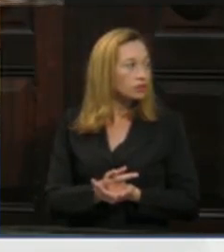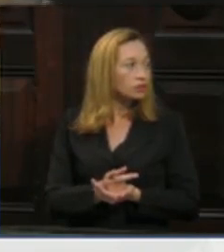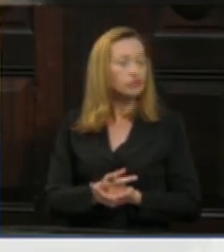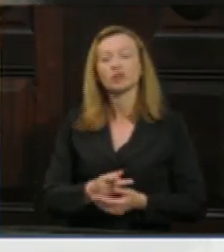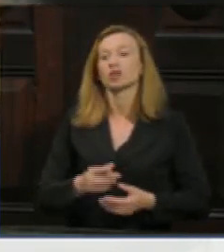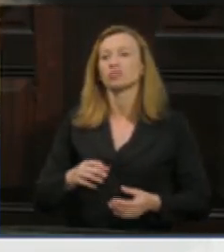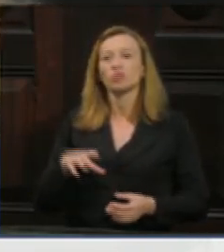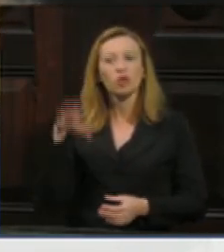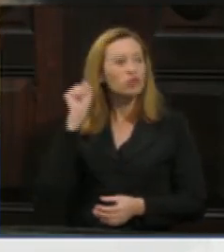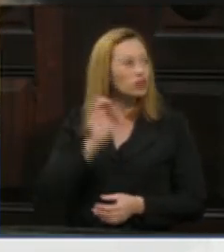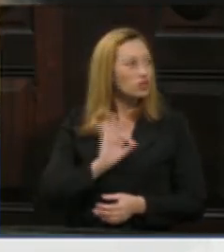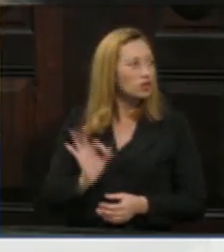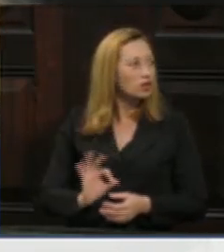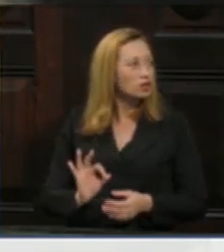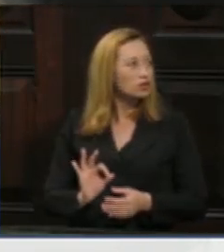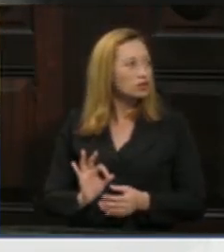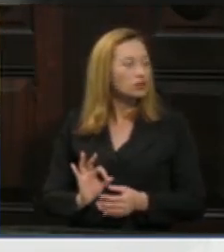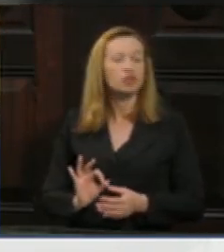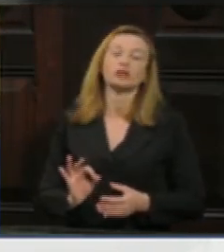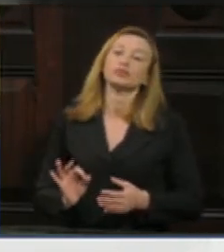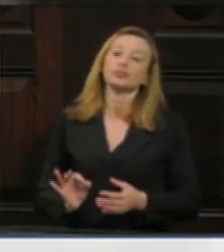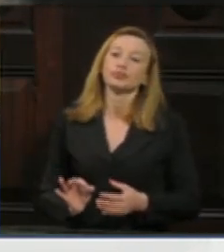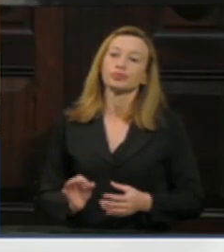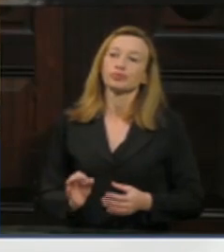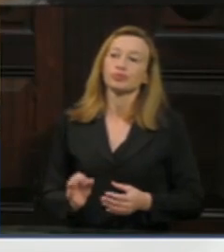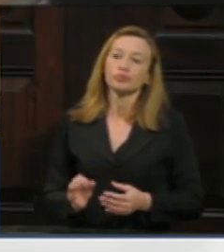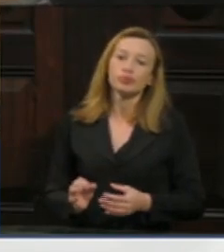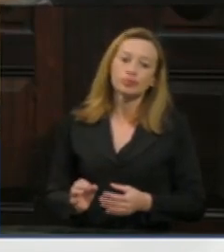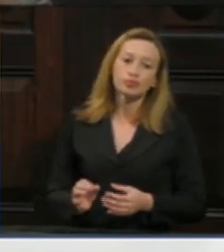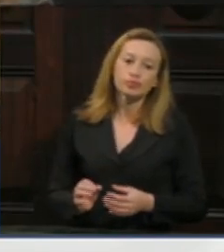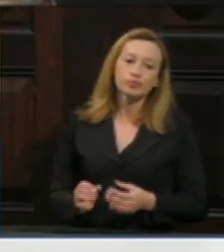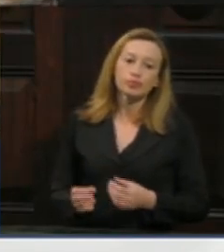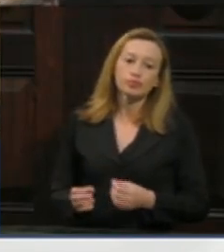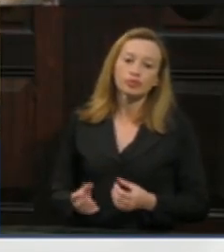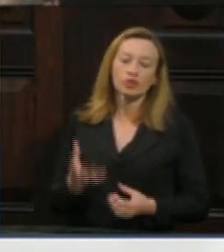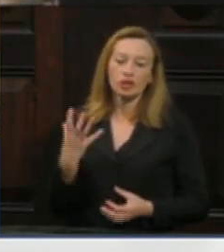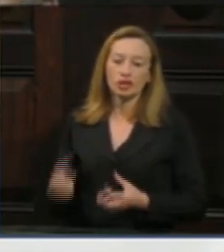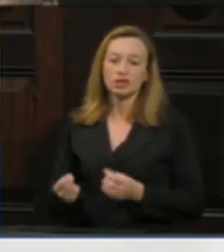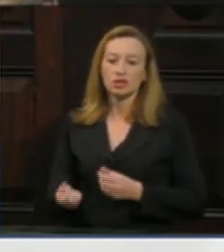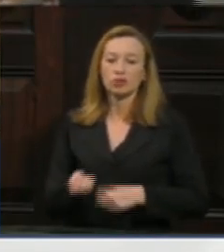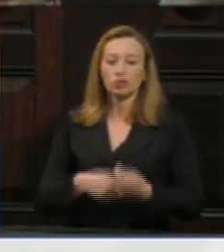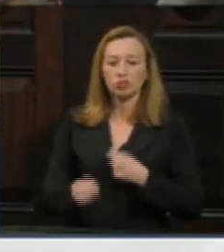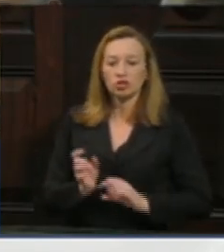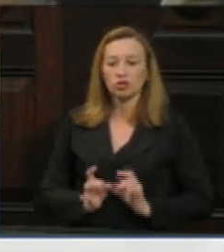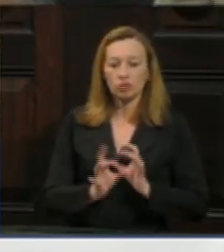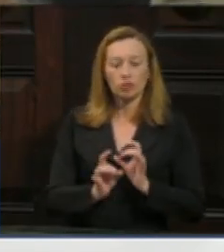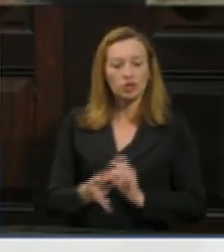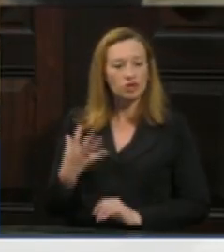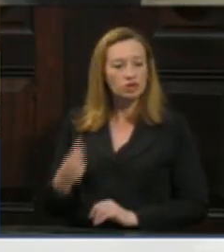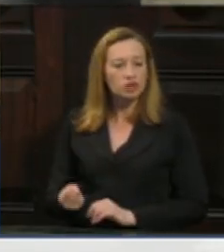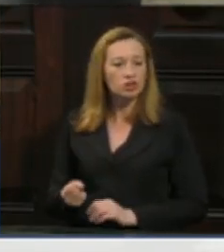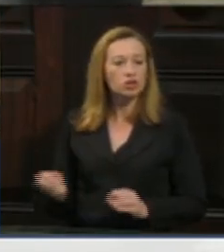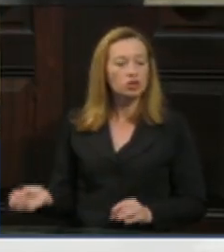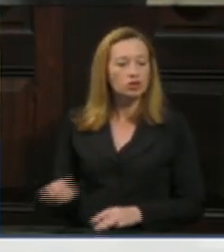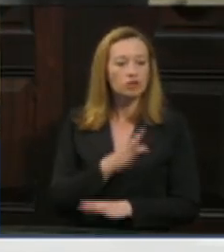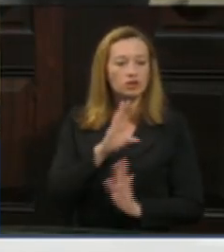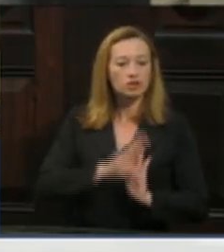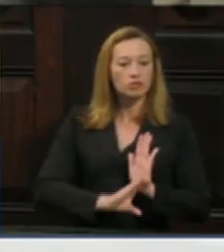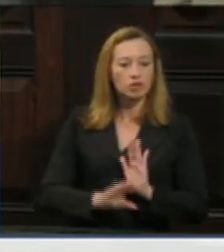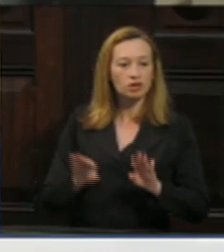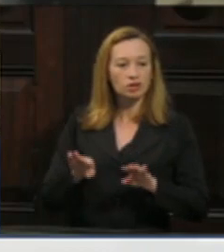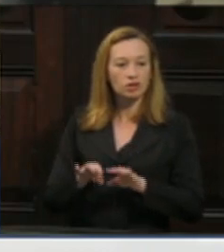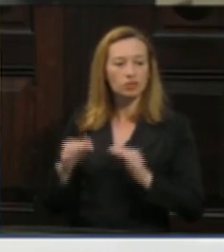autógrafo. Em votação, em primeira discussão, projeto de lei 2746 de 2014, de autoria dos